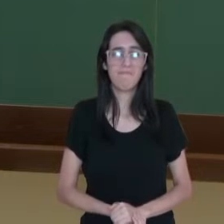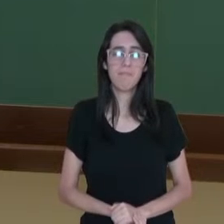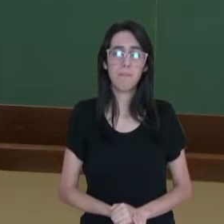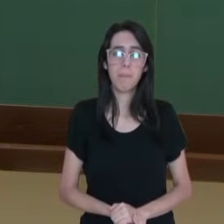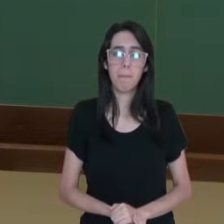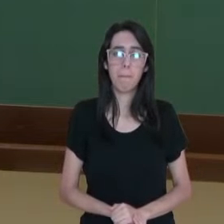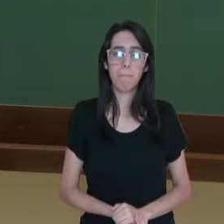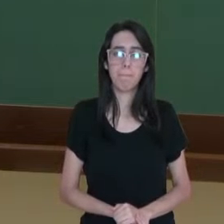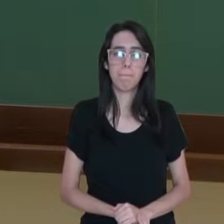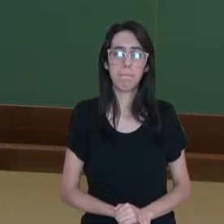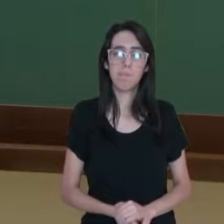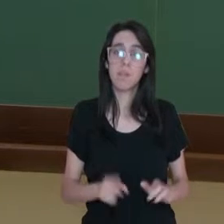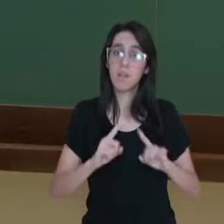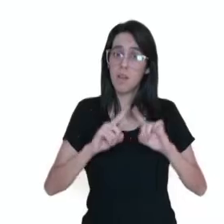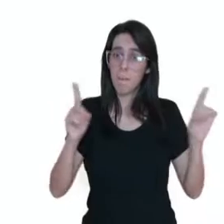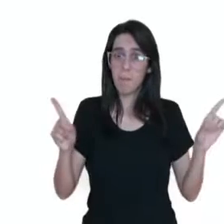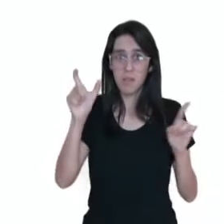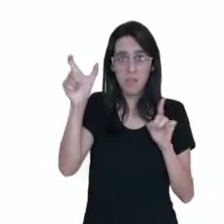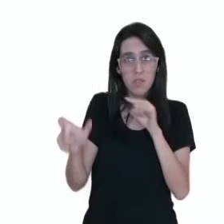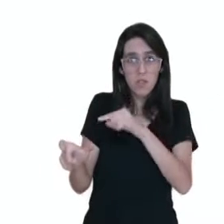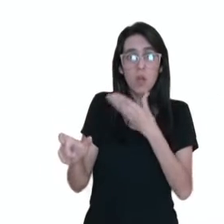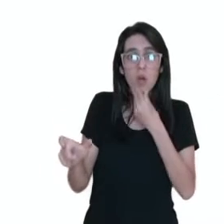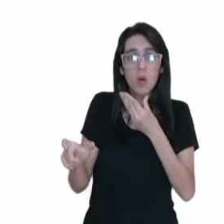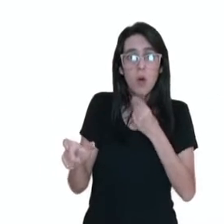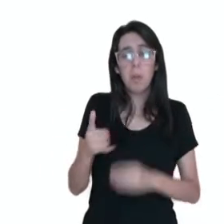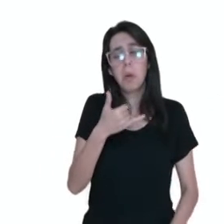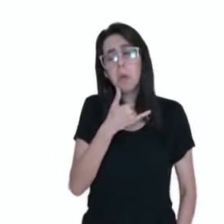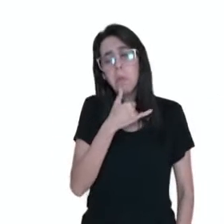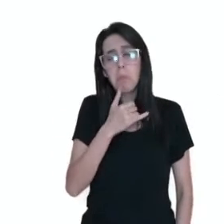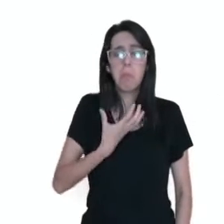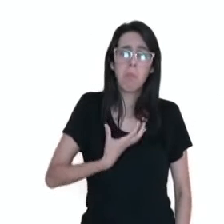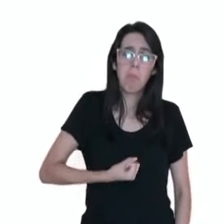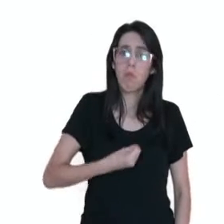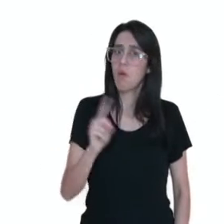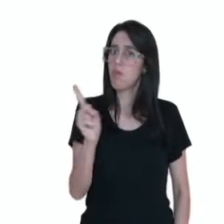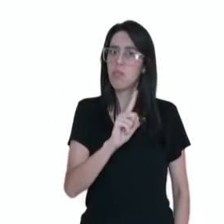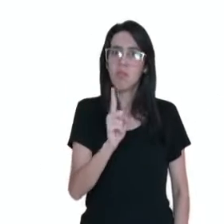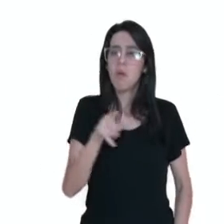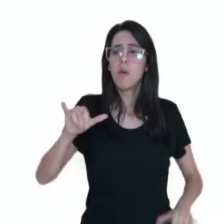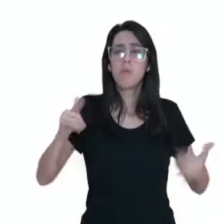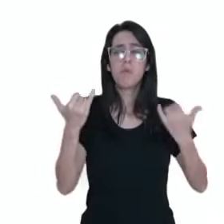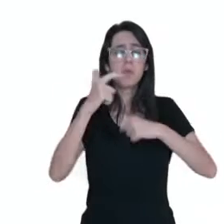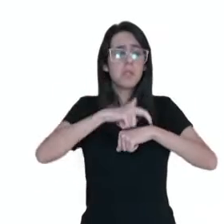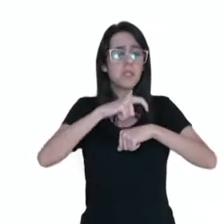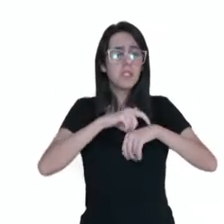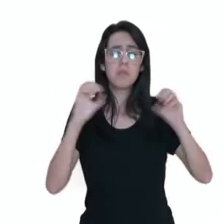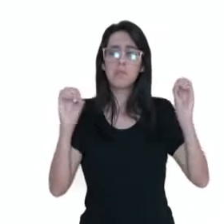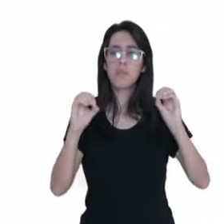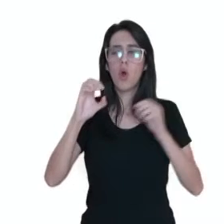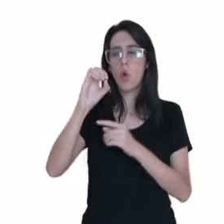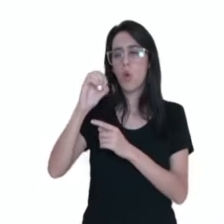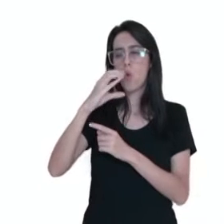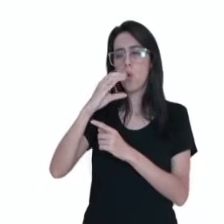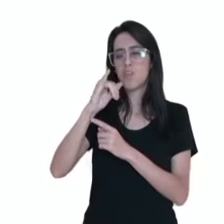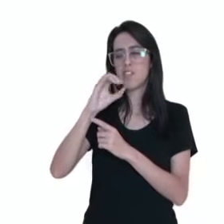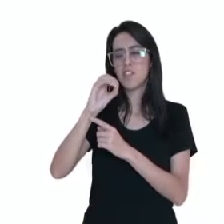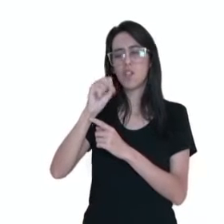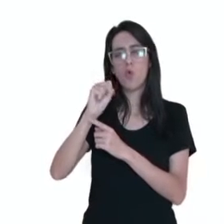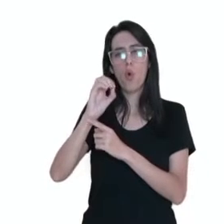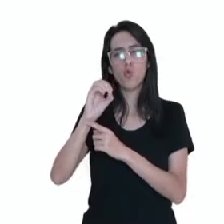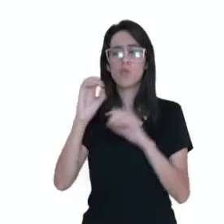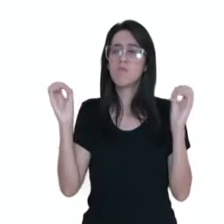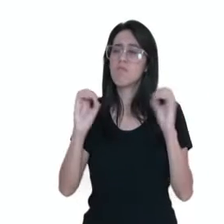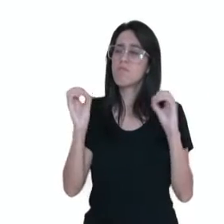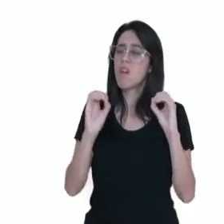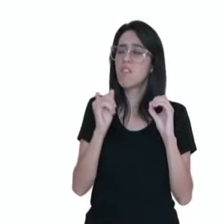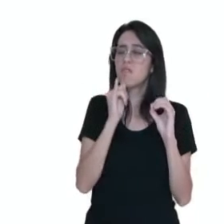Mas nada disso abala o vovô, que usa o seu tempo ocioso, ocioso é quando você não tem o que fazer, né? Tá